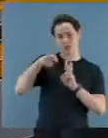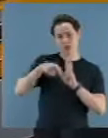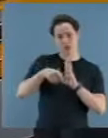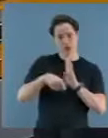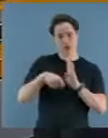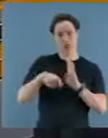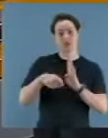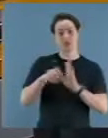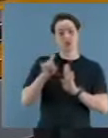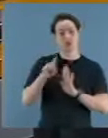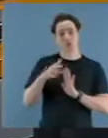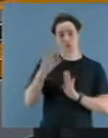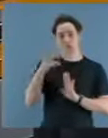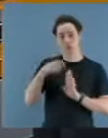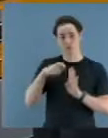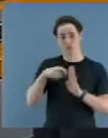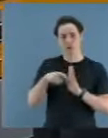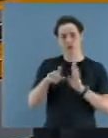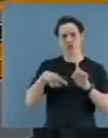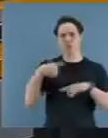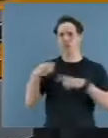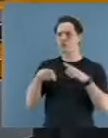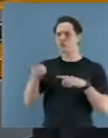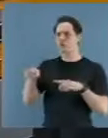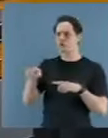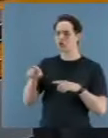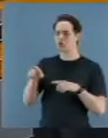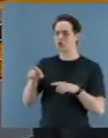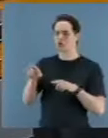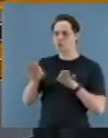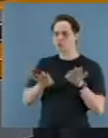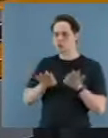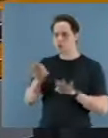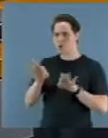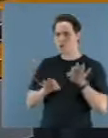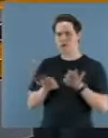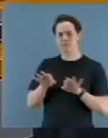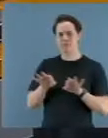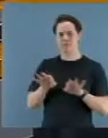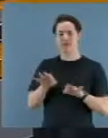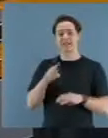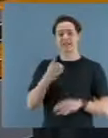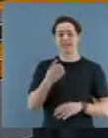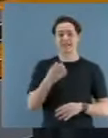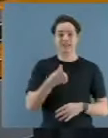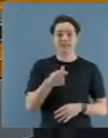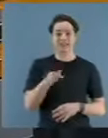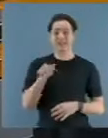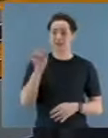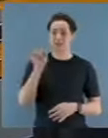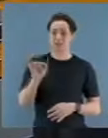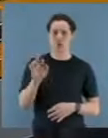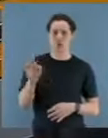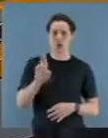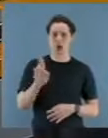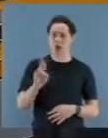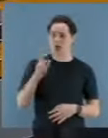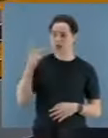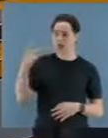4 meses apenas, o senhor movimenta 167 mil na sua conta com